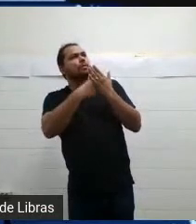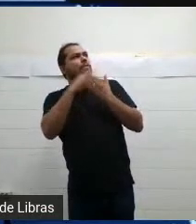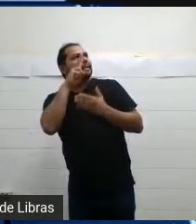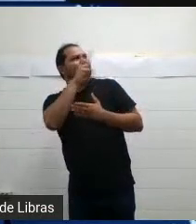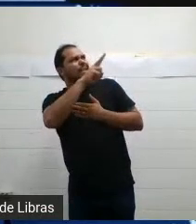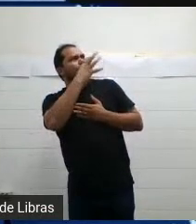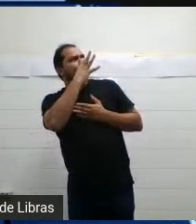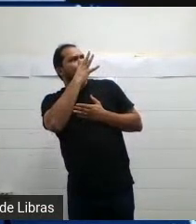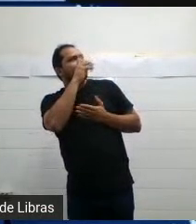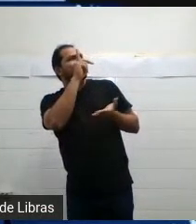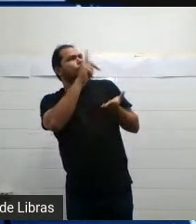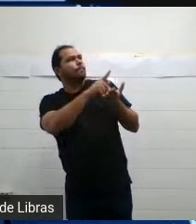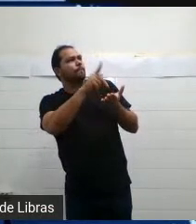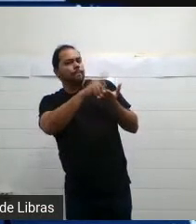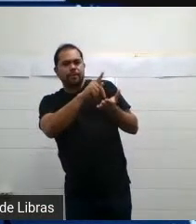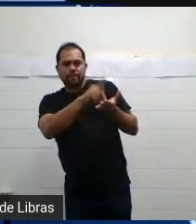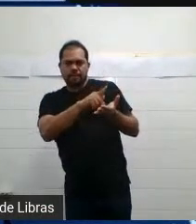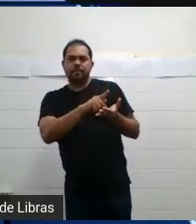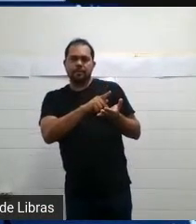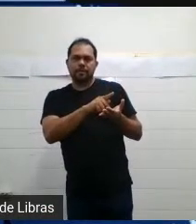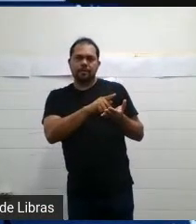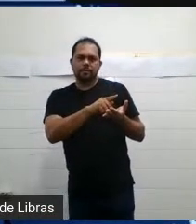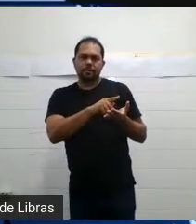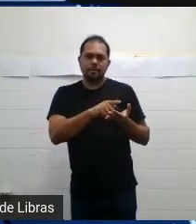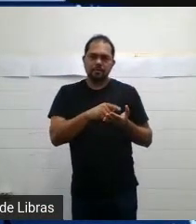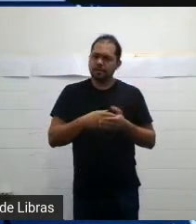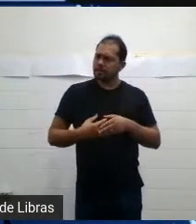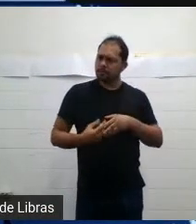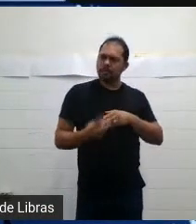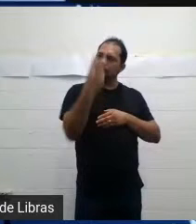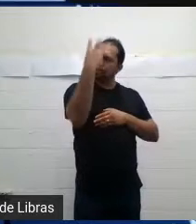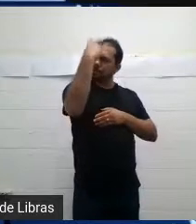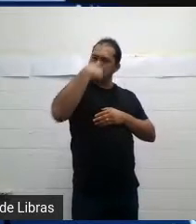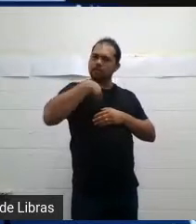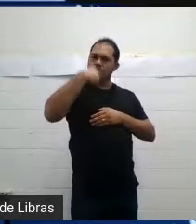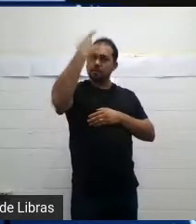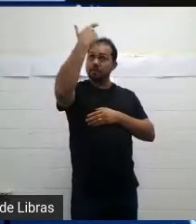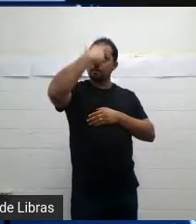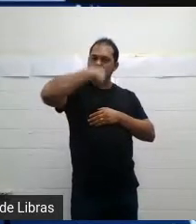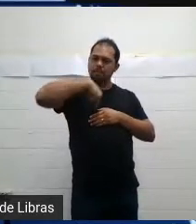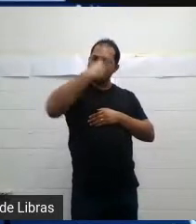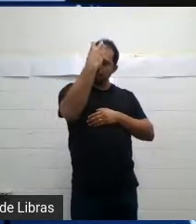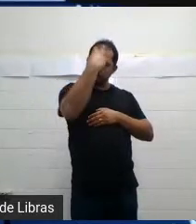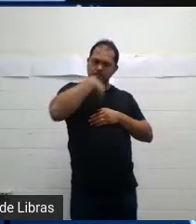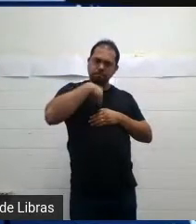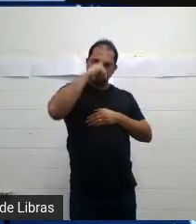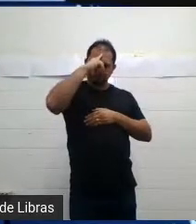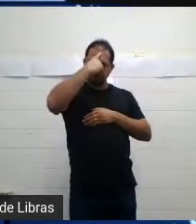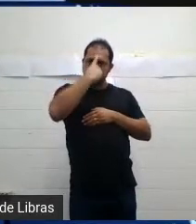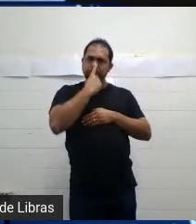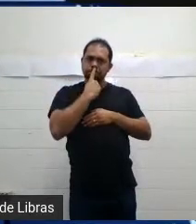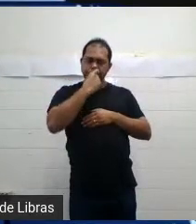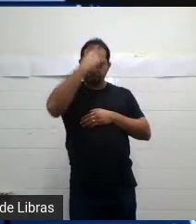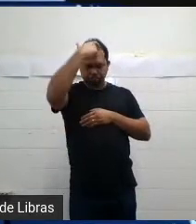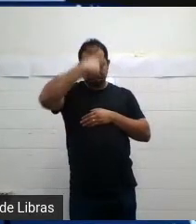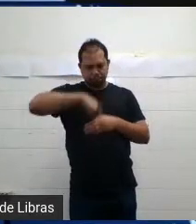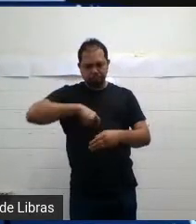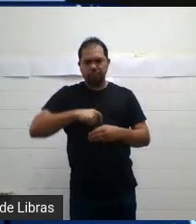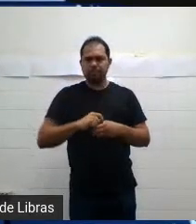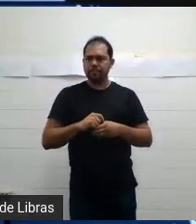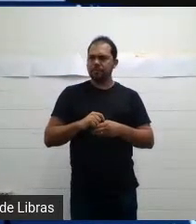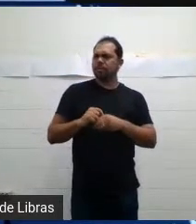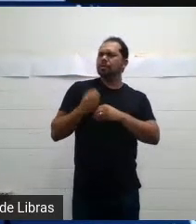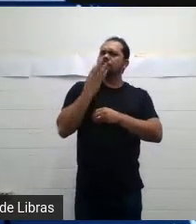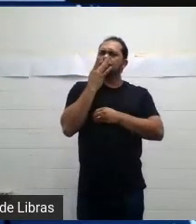né? Então, ou seja, algo que ela conhecia totalmente, que era a si mesma, né? Ela retratava sua vida em telas, sempre com cores